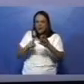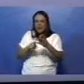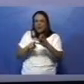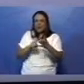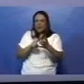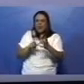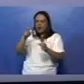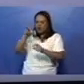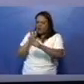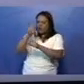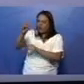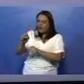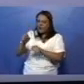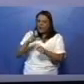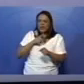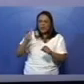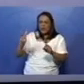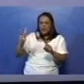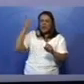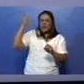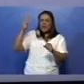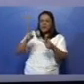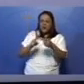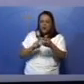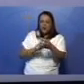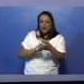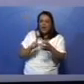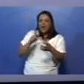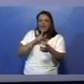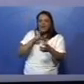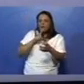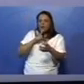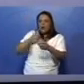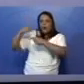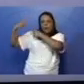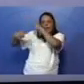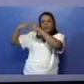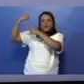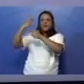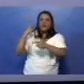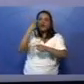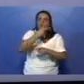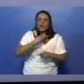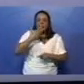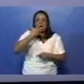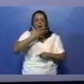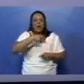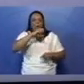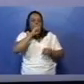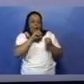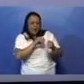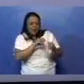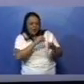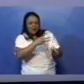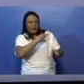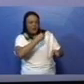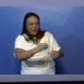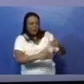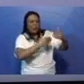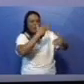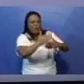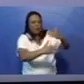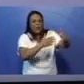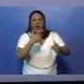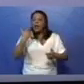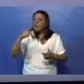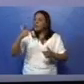o enredo. Pertence à tradição oral, ou seja, é passado de pai para filho, não tem um autor específico,